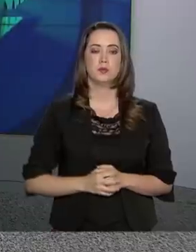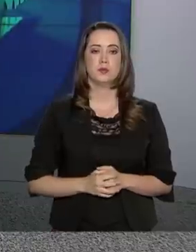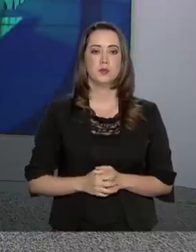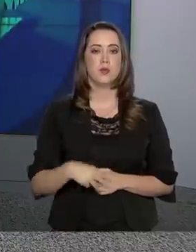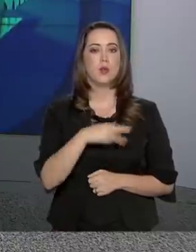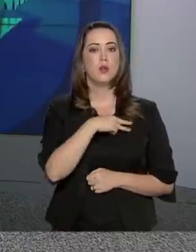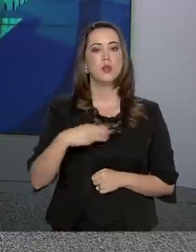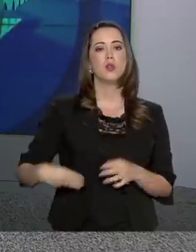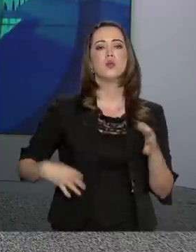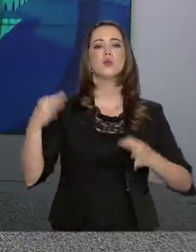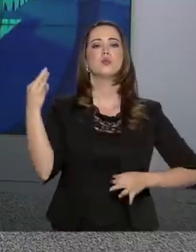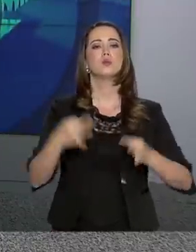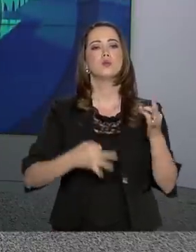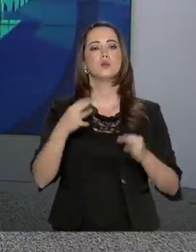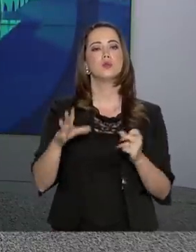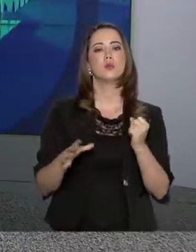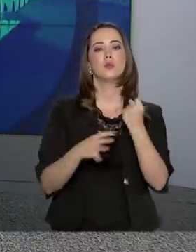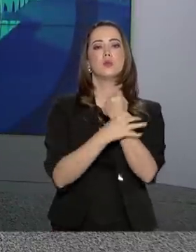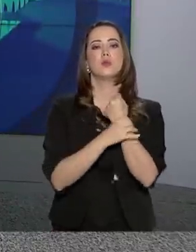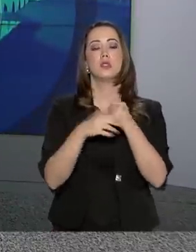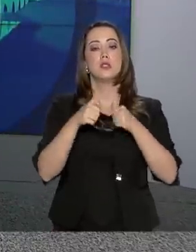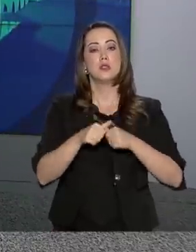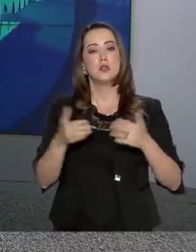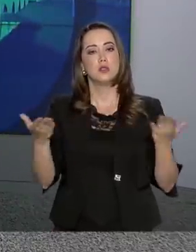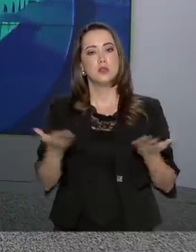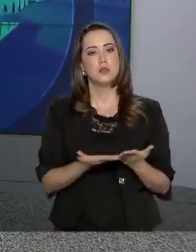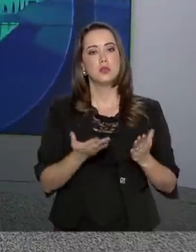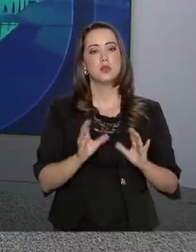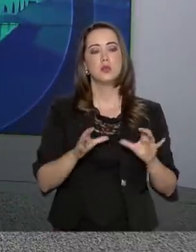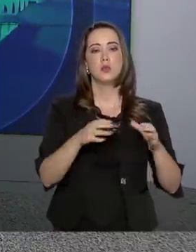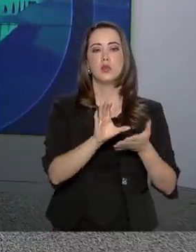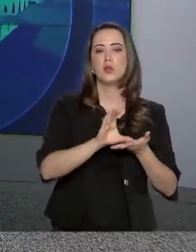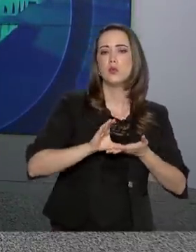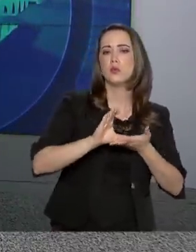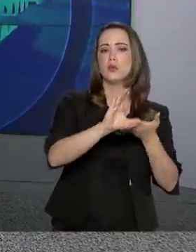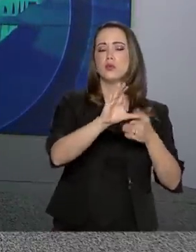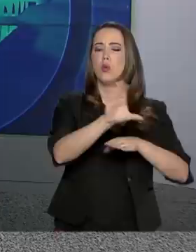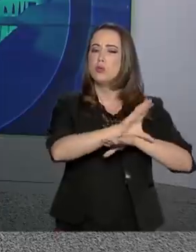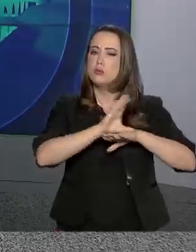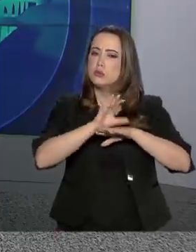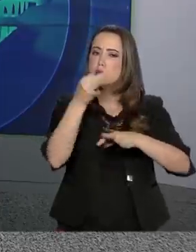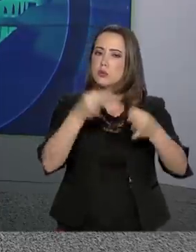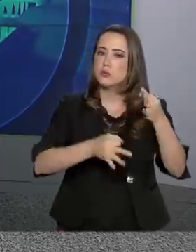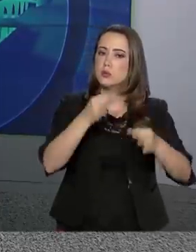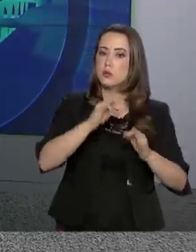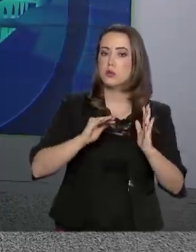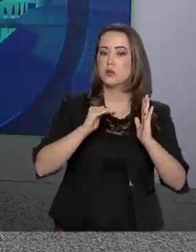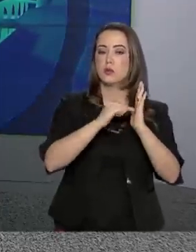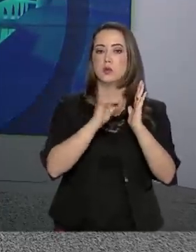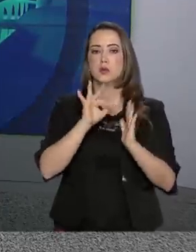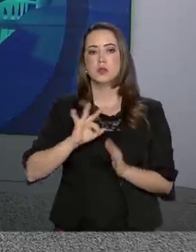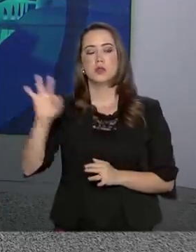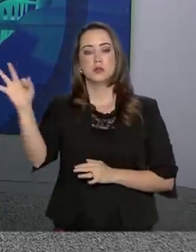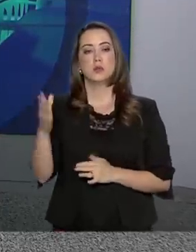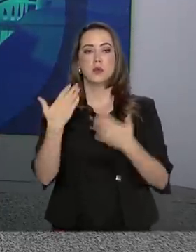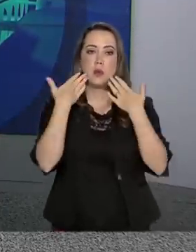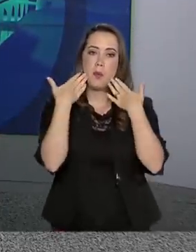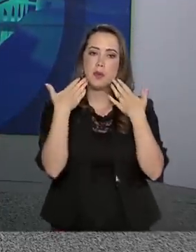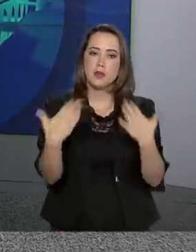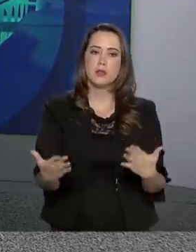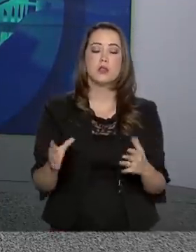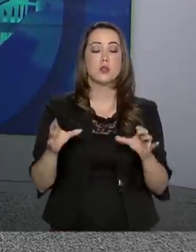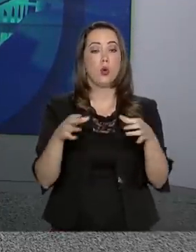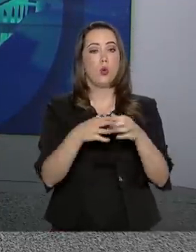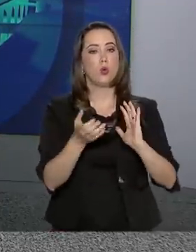O ministro da Justiça e Segurança Pública, Sérgio Moro, esteve hoje na Comissão de Constituição e Justiça do Senado Federal. Na apresentação